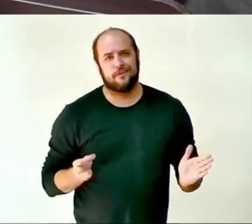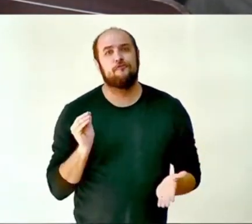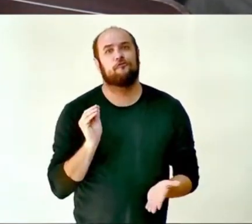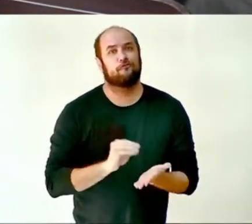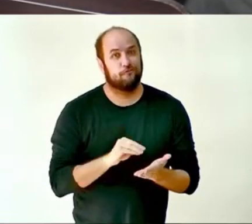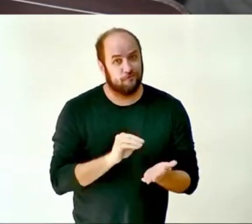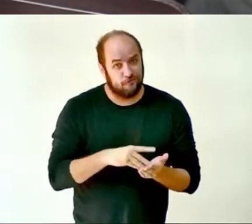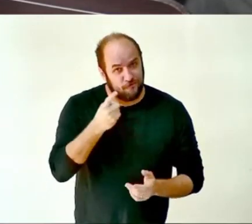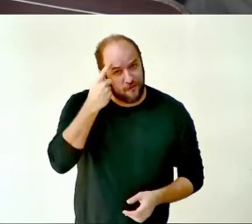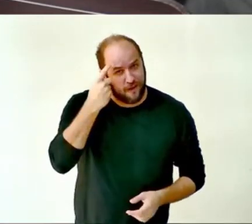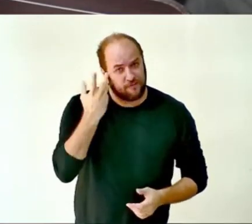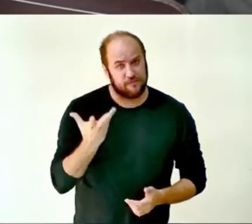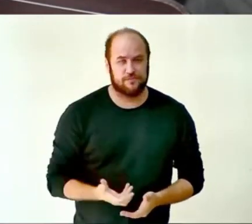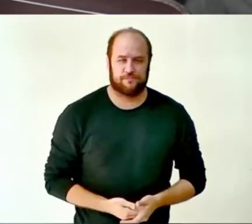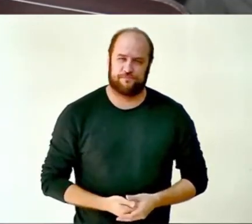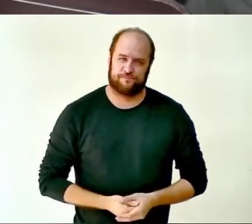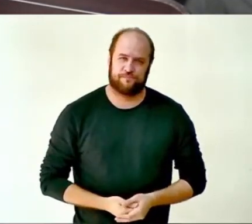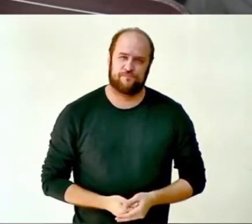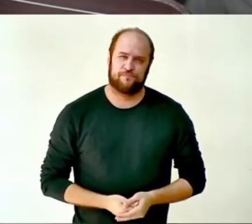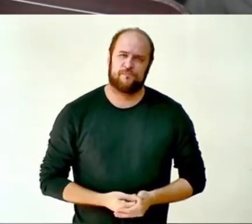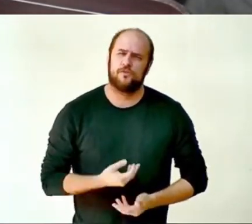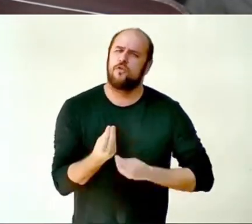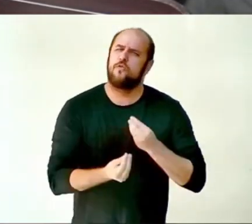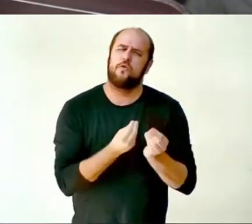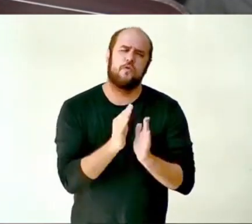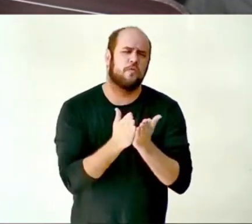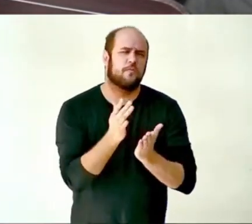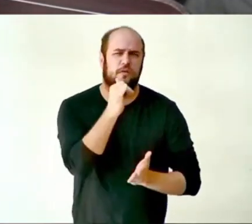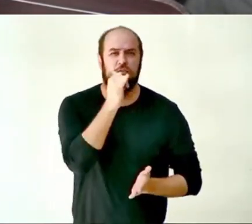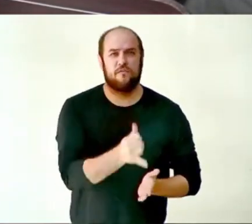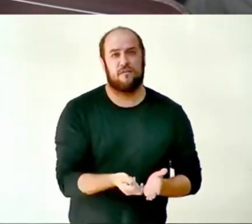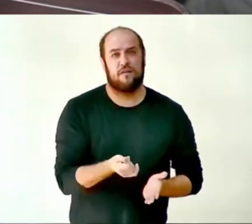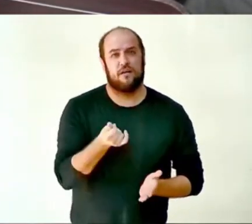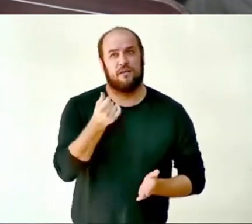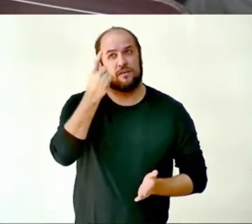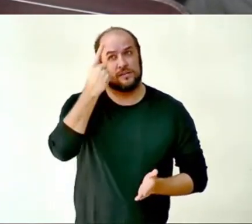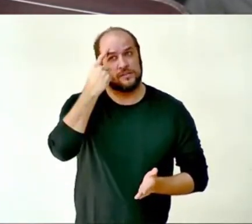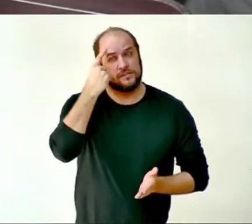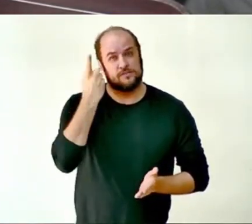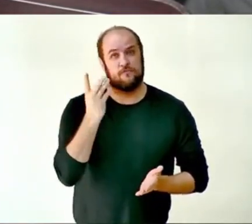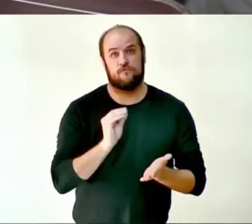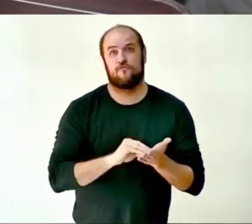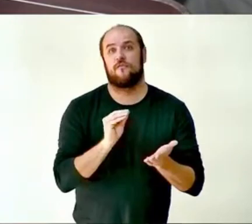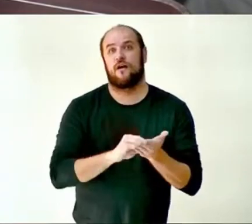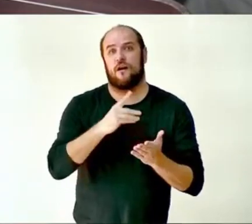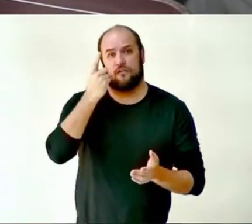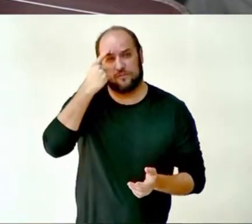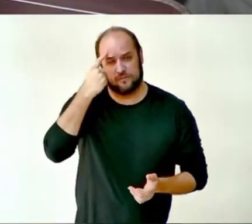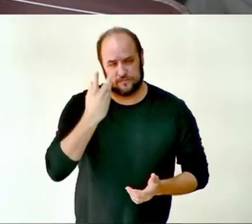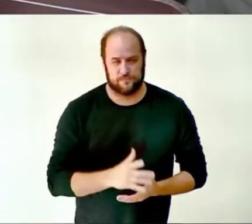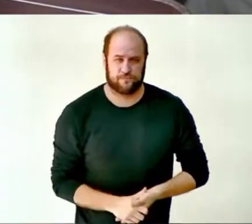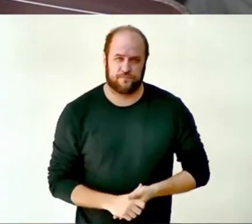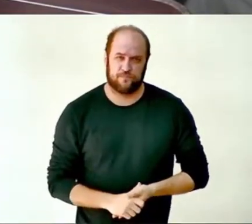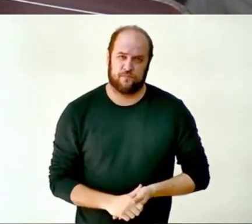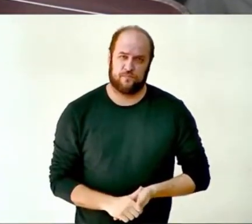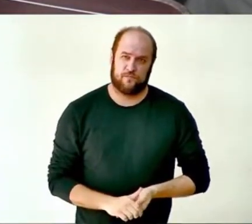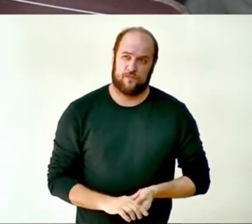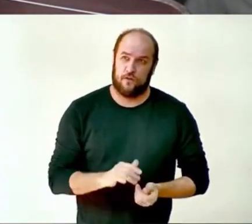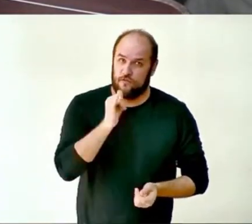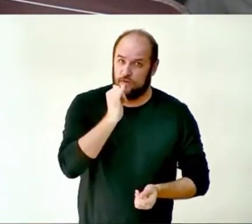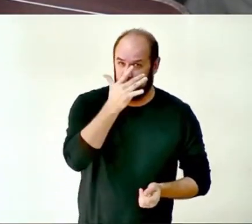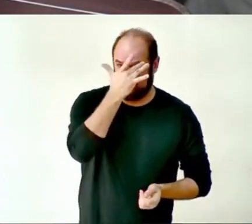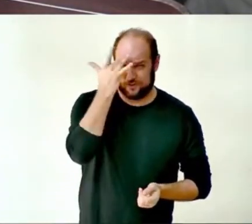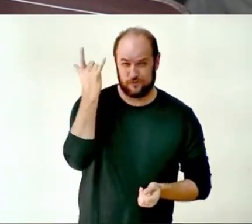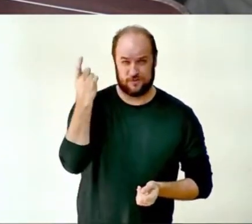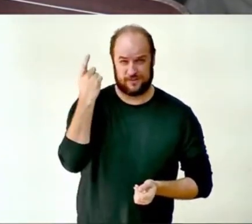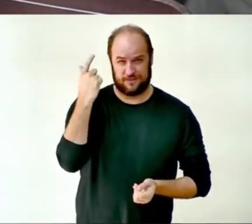insensatez. Como é que a Bíblia fala de insensatez? O autor aos Provérbios diz que o